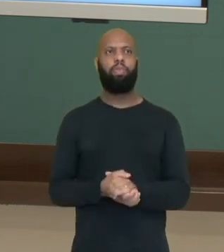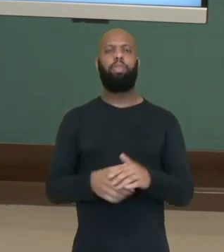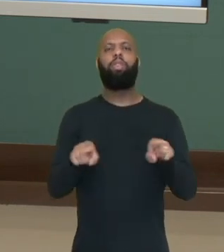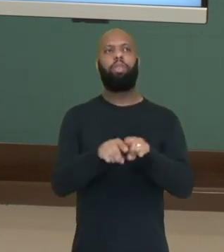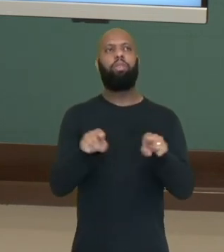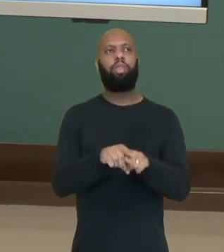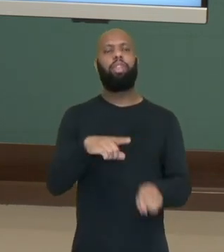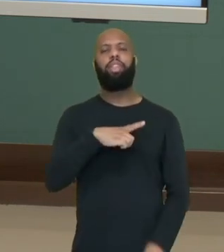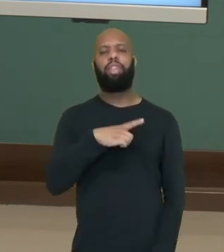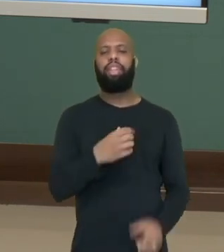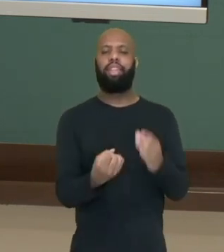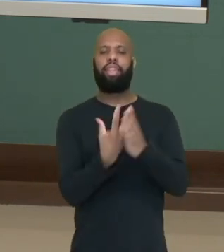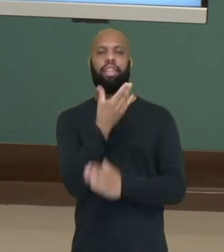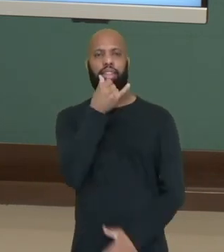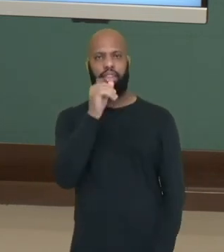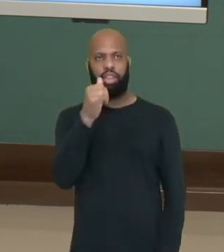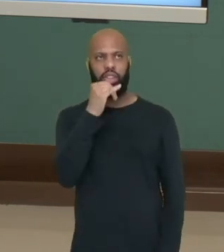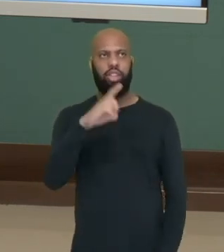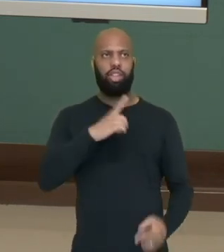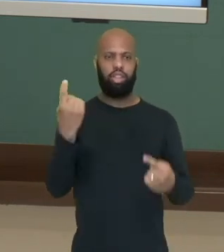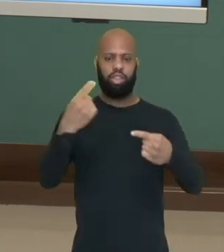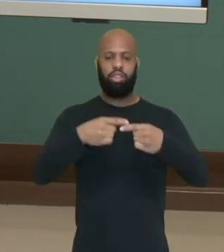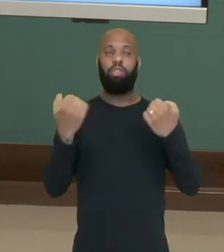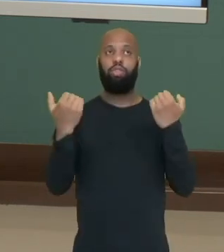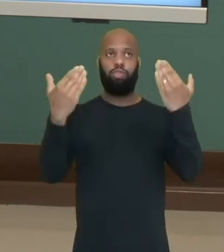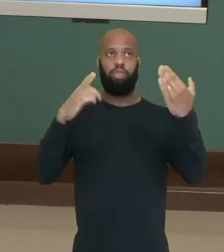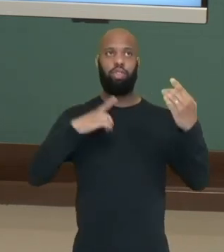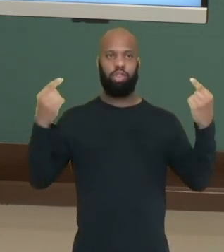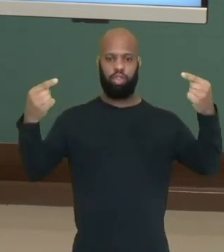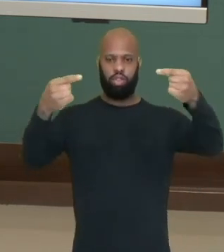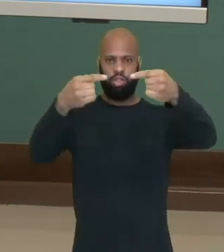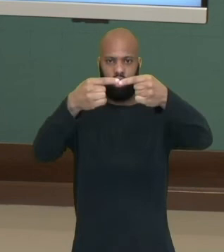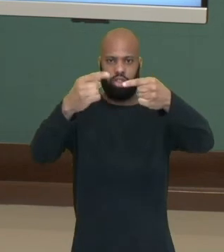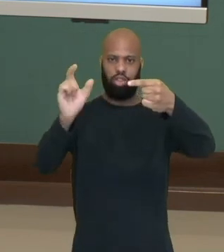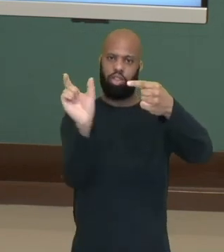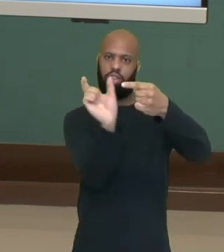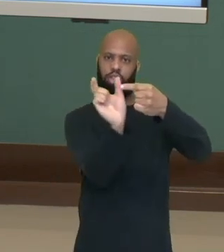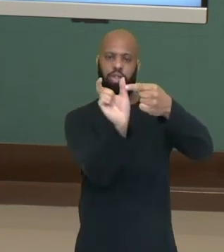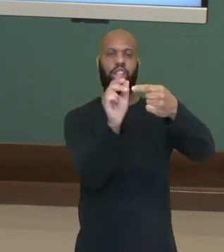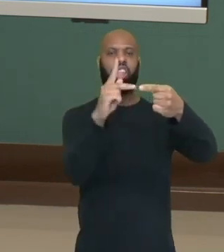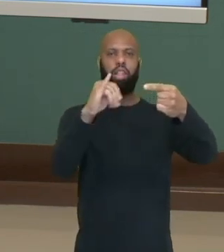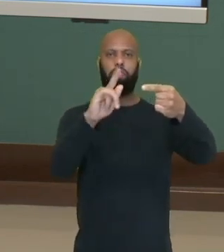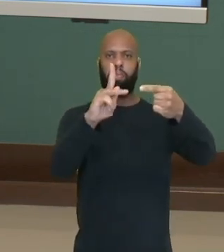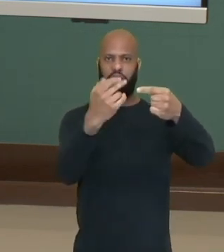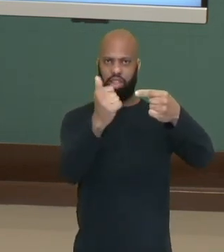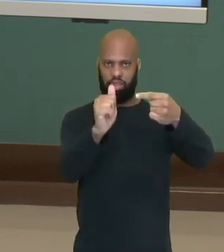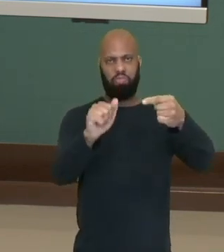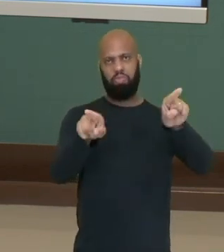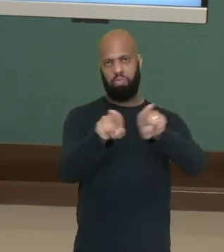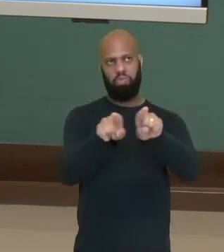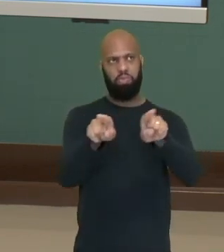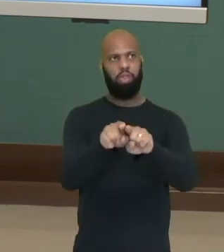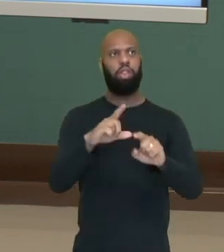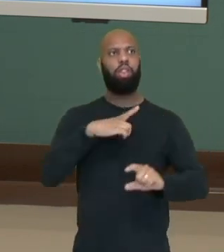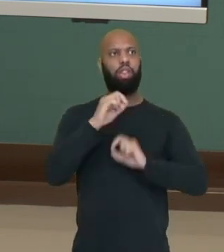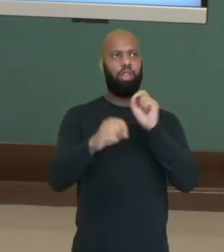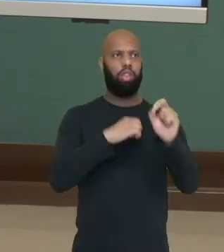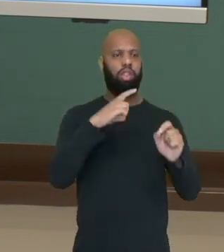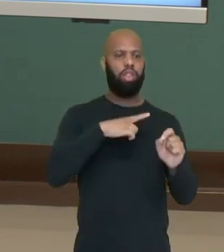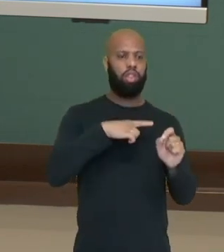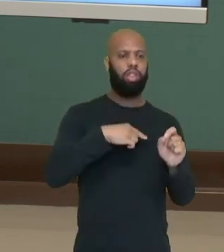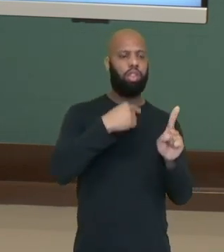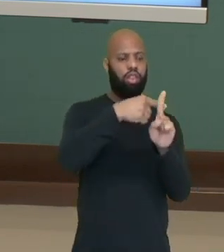E aí o gerador, o circuito externo, temos o gerador, que pode ser uma pilha, uma bateria, o cátodo do polo positivo, ocorre